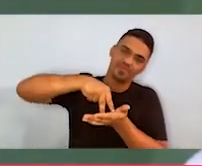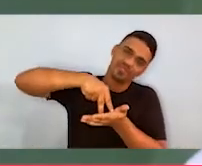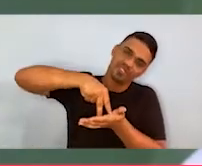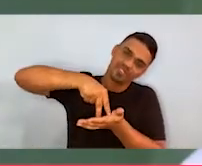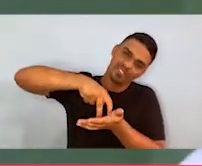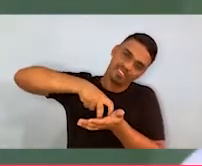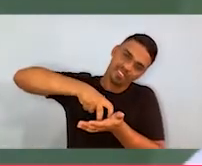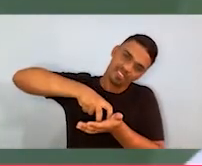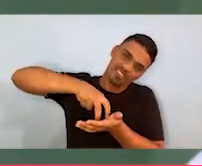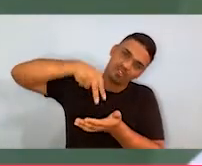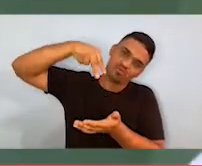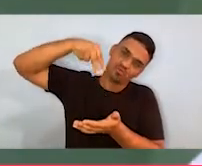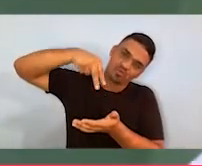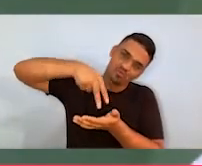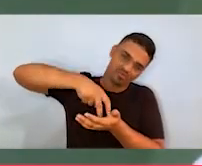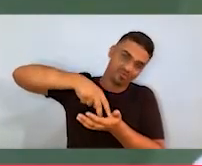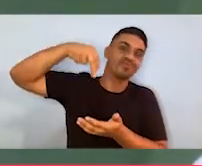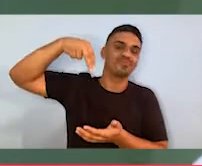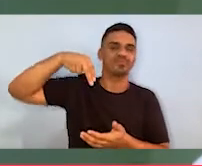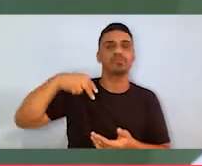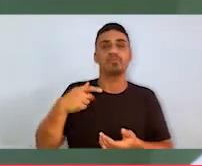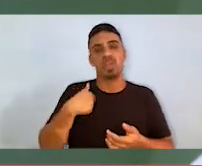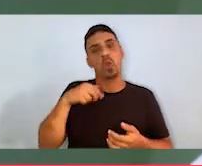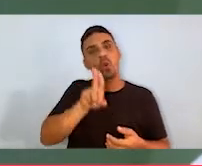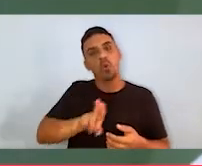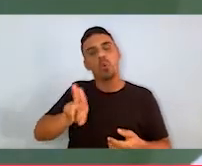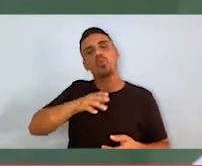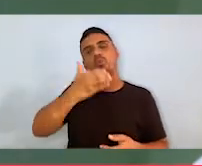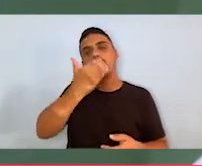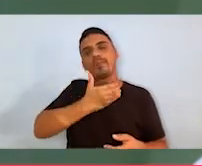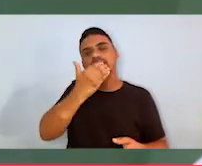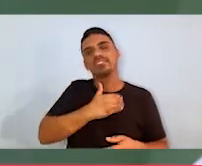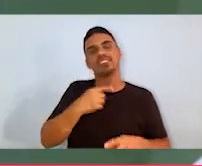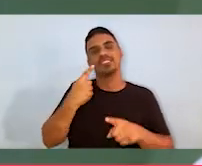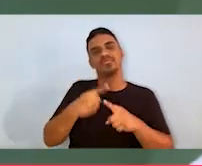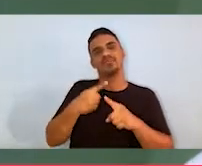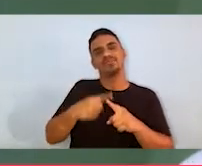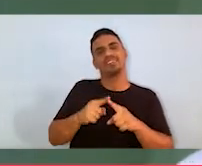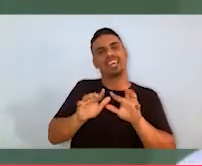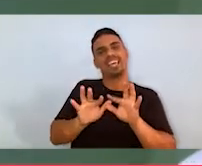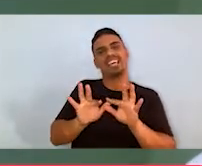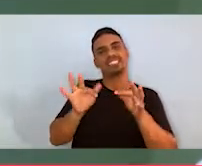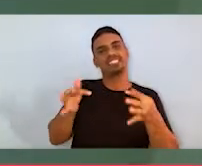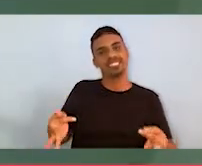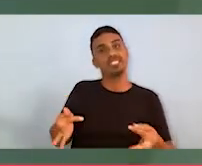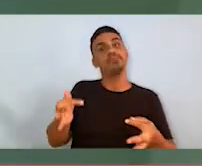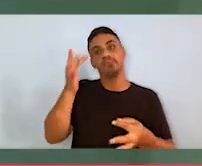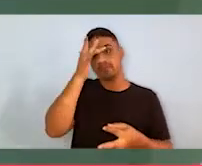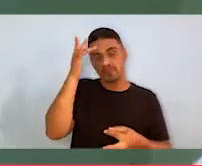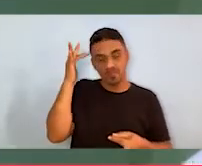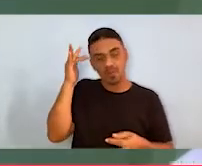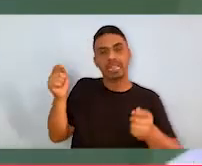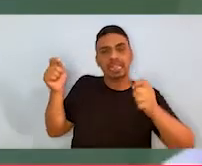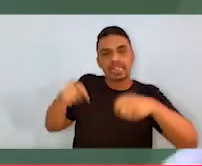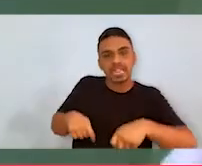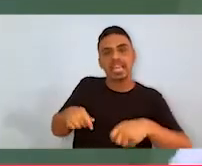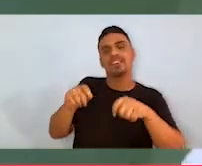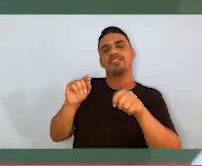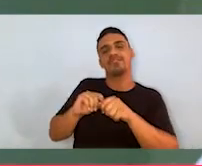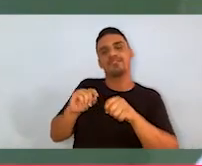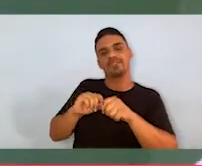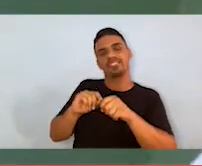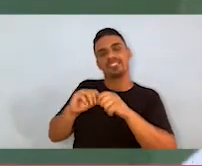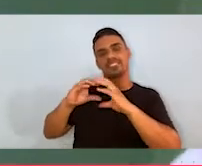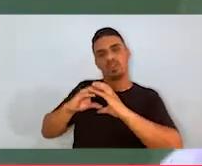cima. Mas eu uso a maçãzinha por ser algo simples que as pessoas conseguem fazer basicamente com a ferramenta círculo e dar